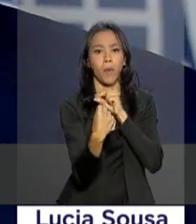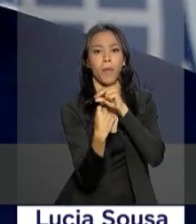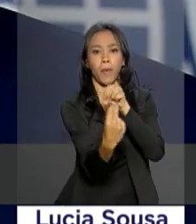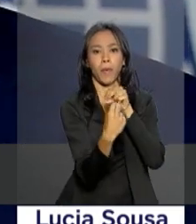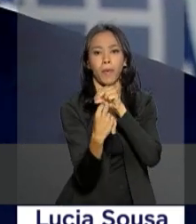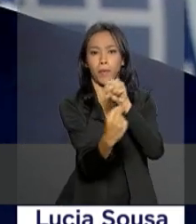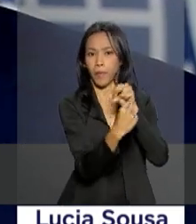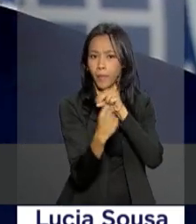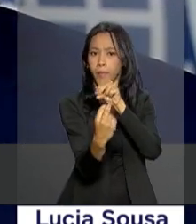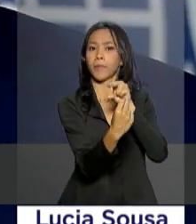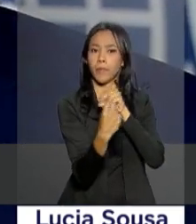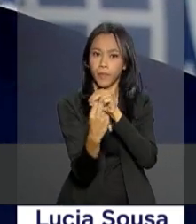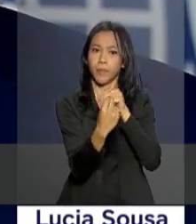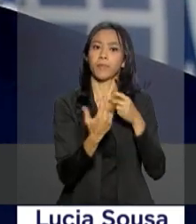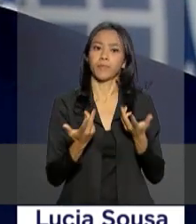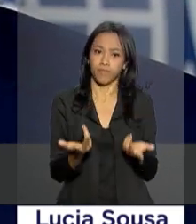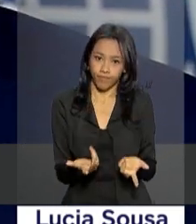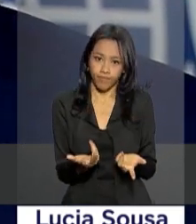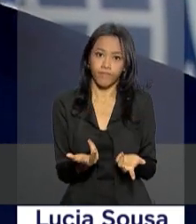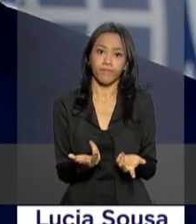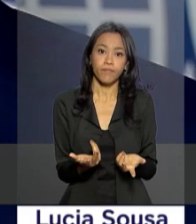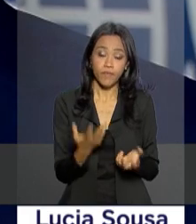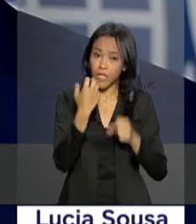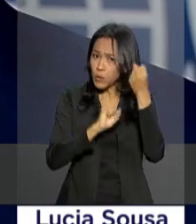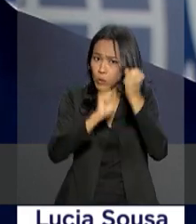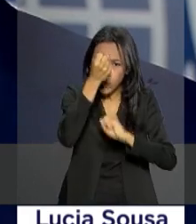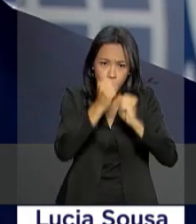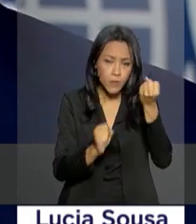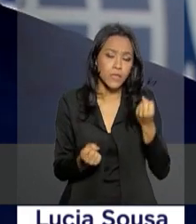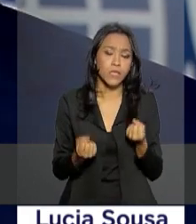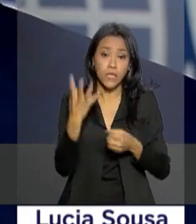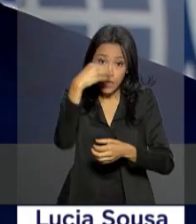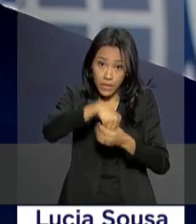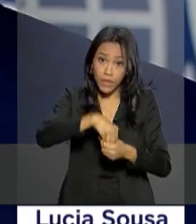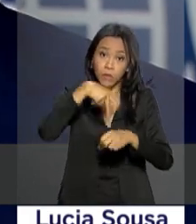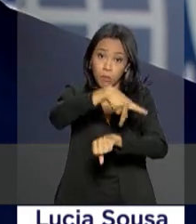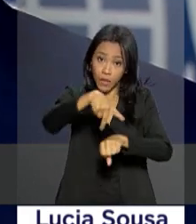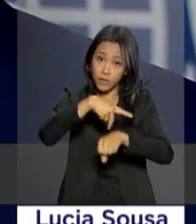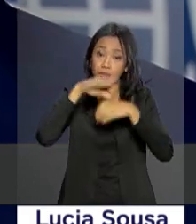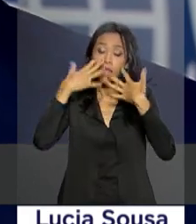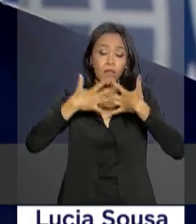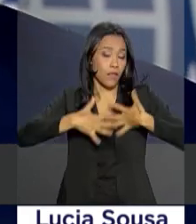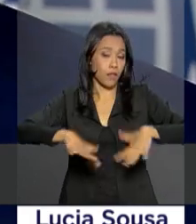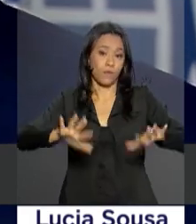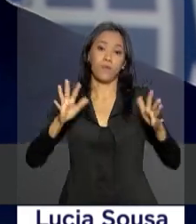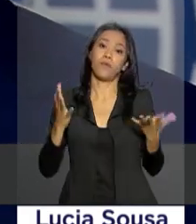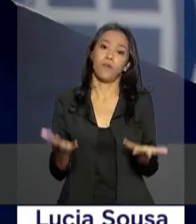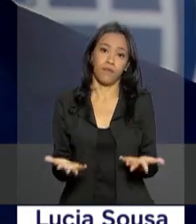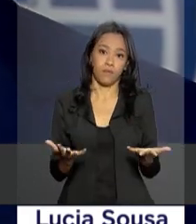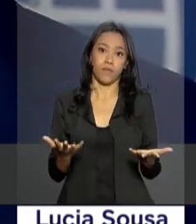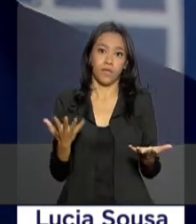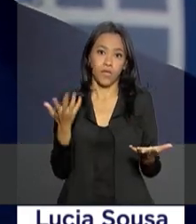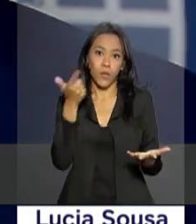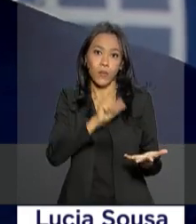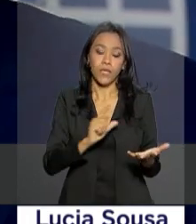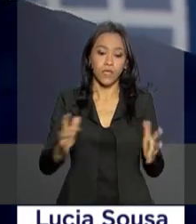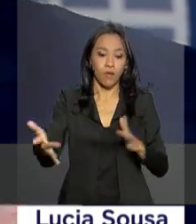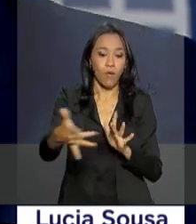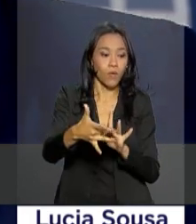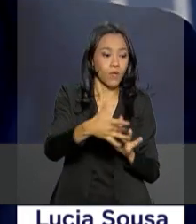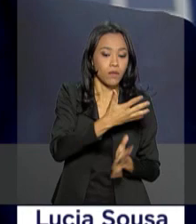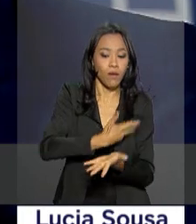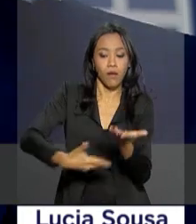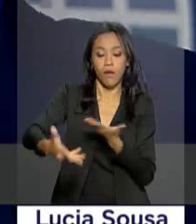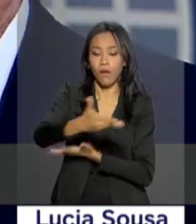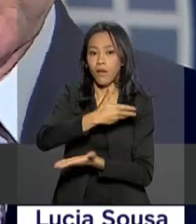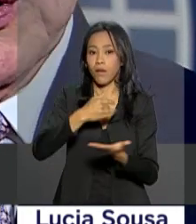industriais entre países é naturalmente começa a não integração cultural e vez do